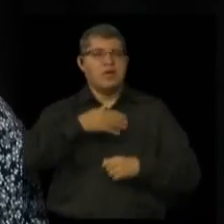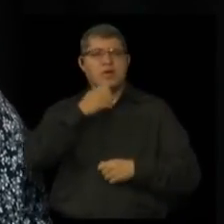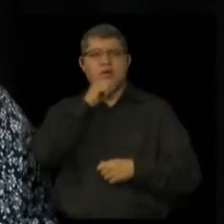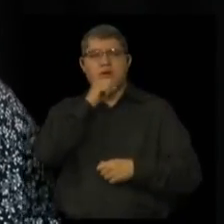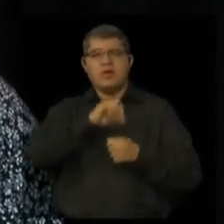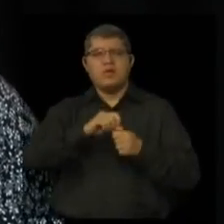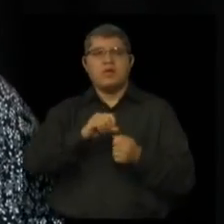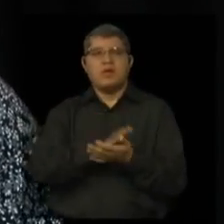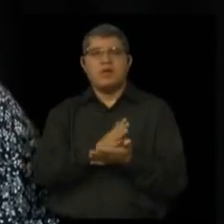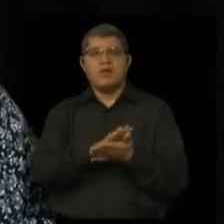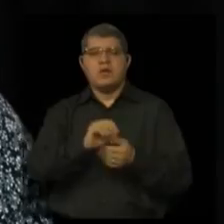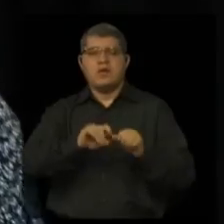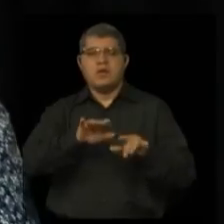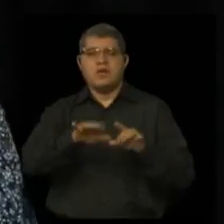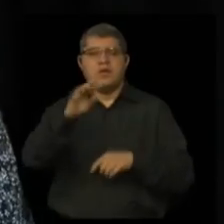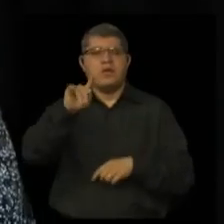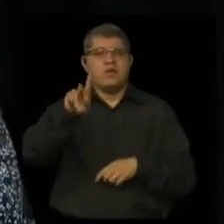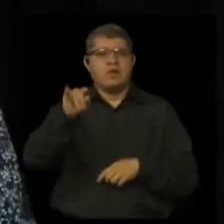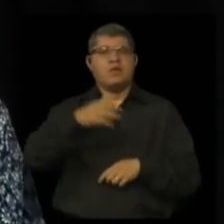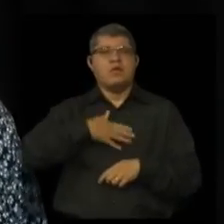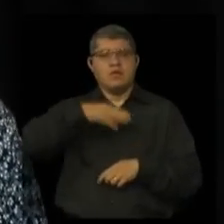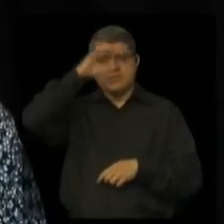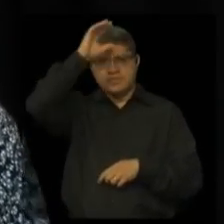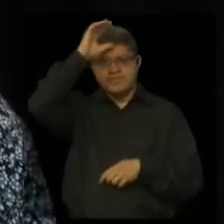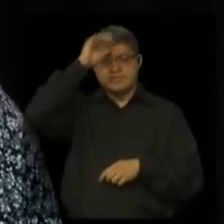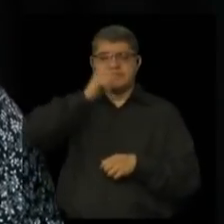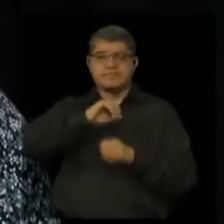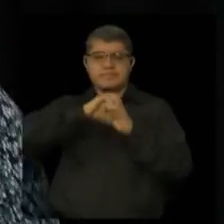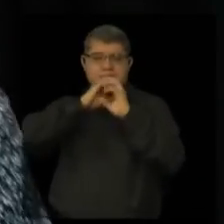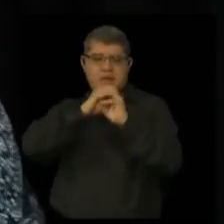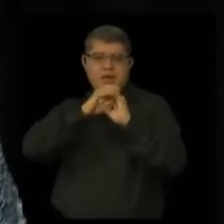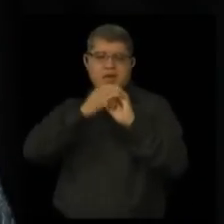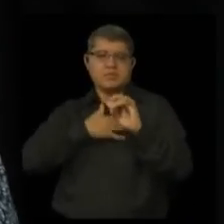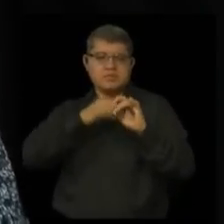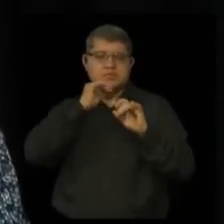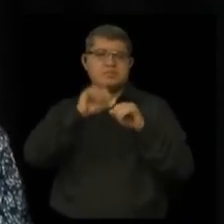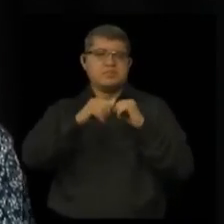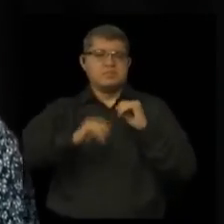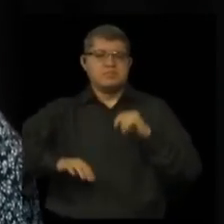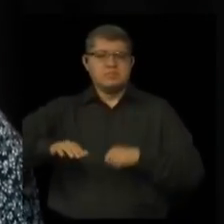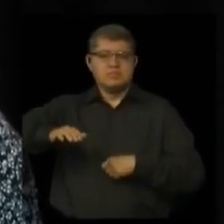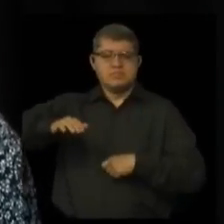tocava pífano, né? Meu tio tocava trompete. Então, eu cresci